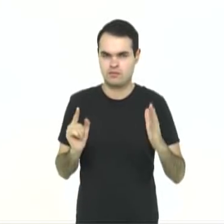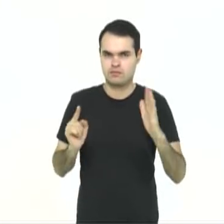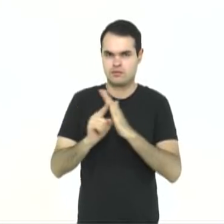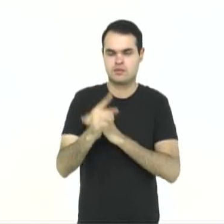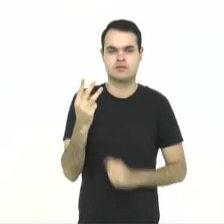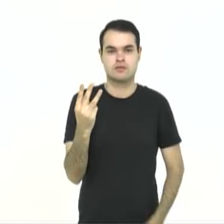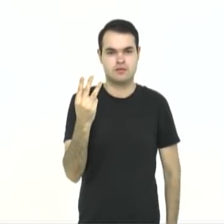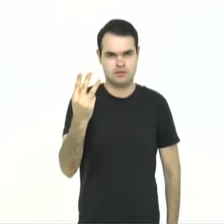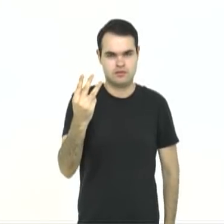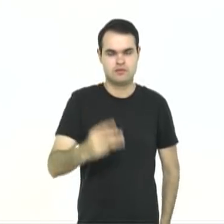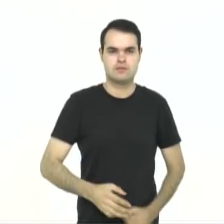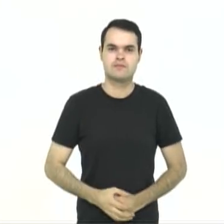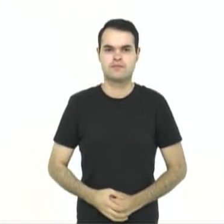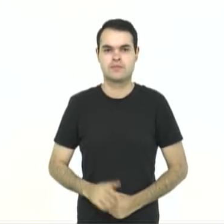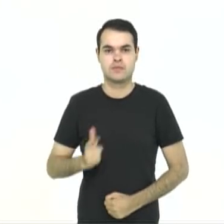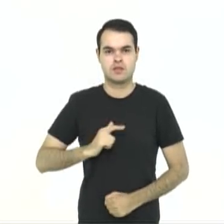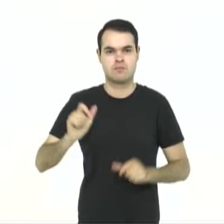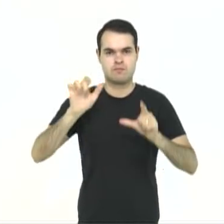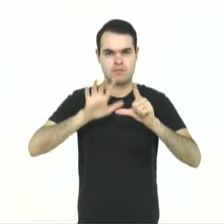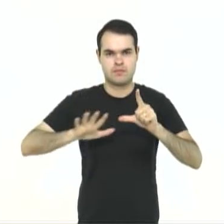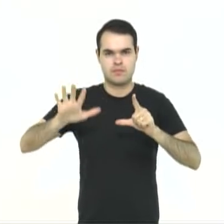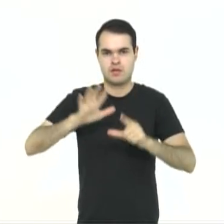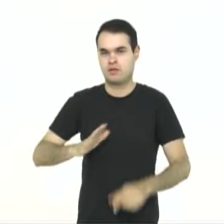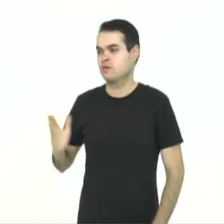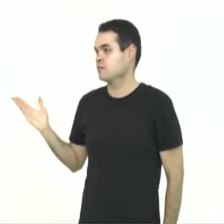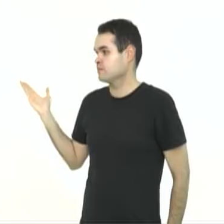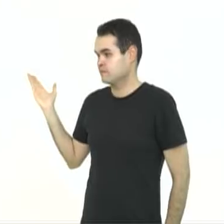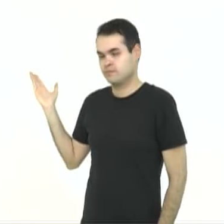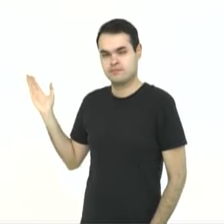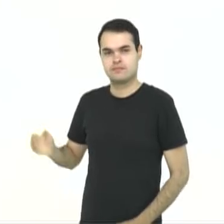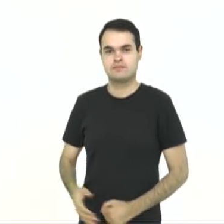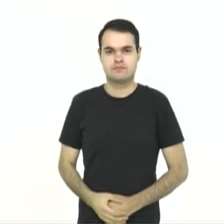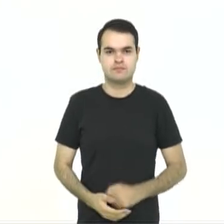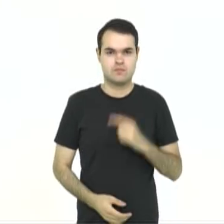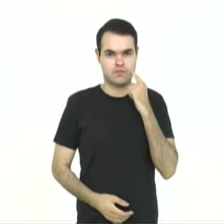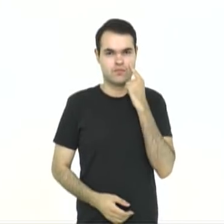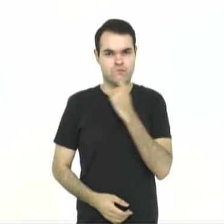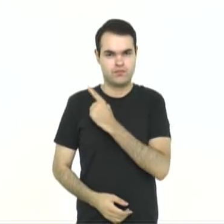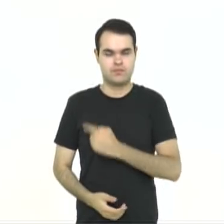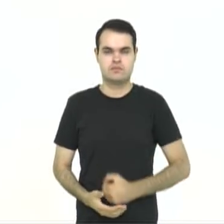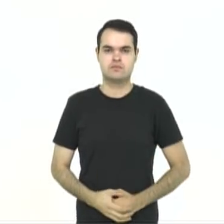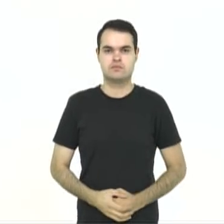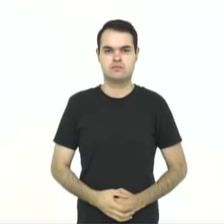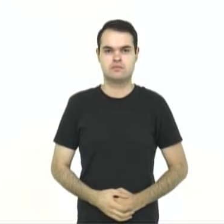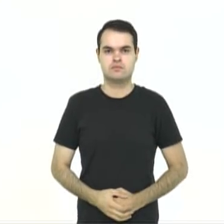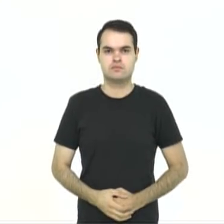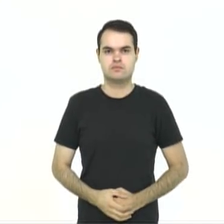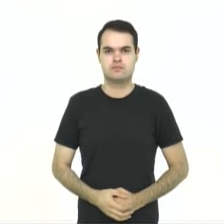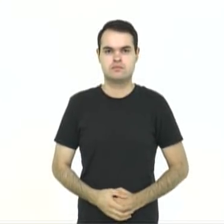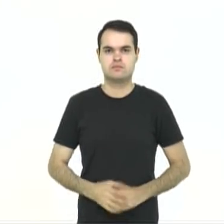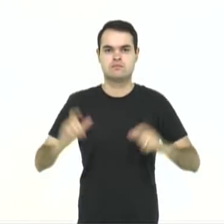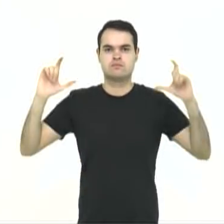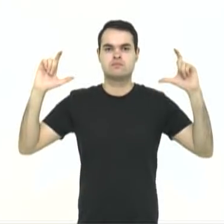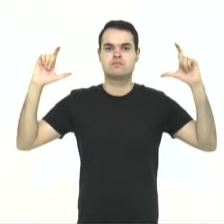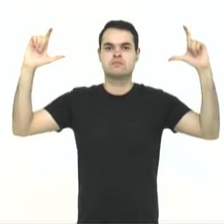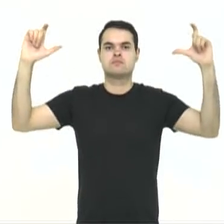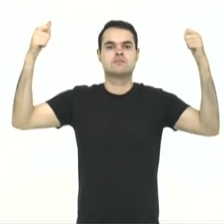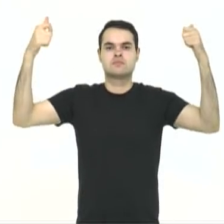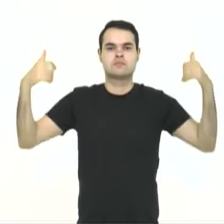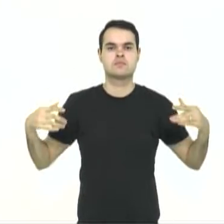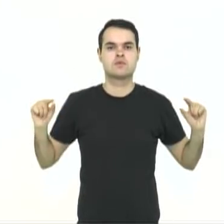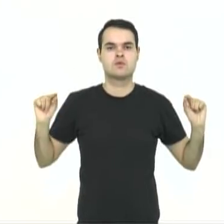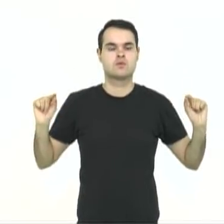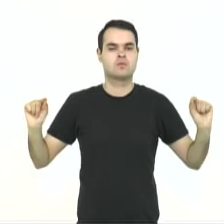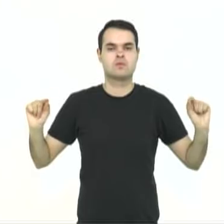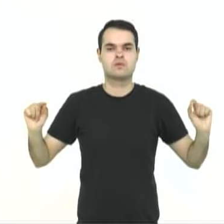3 agora, né? Eu tenho aqui uma imagem, vou deixar exposta para vocês aí nesse slide, e o enunciado da questão solicita o